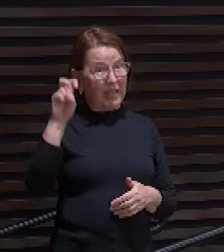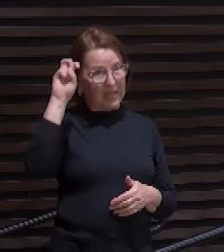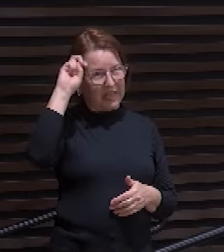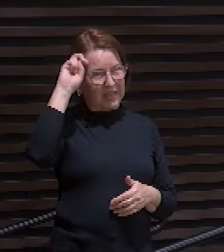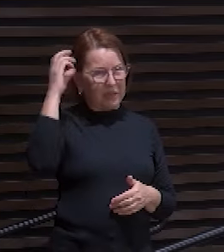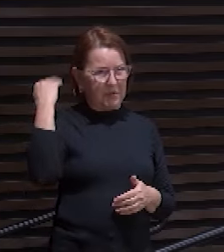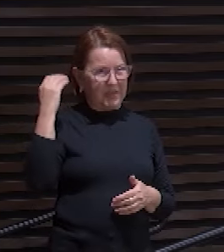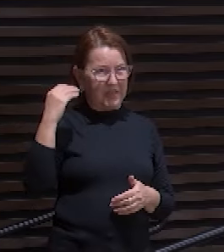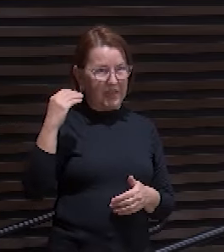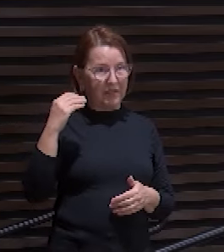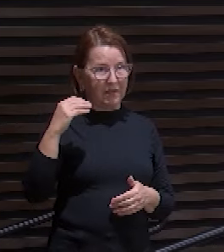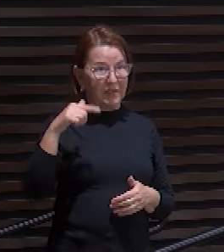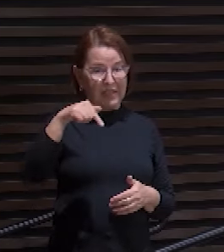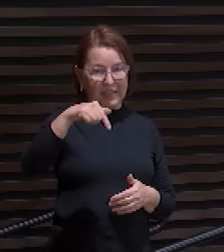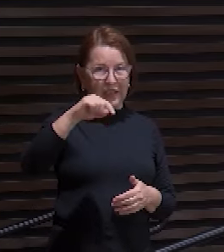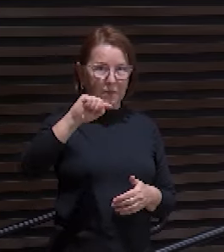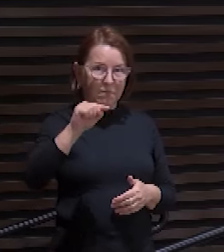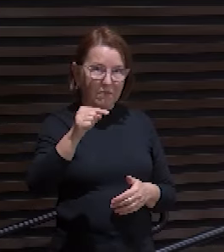7,4.